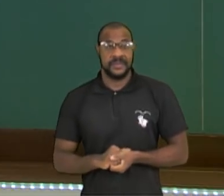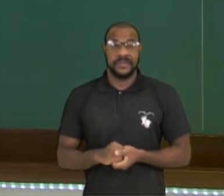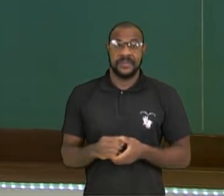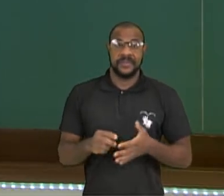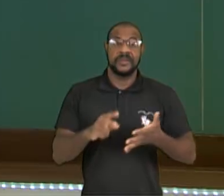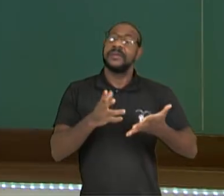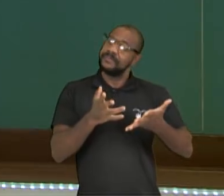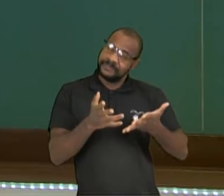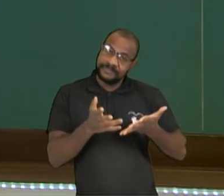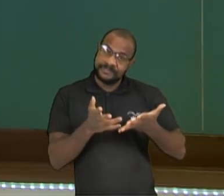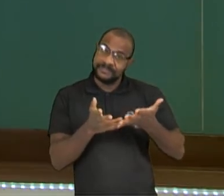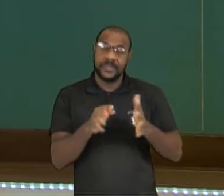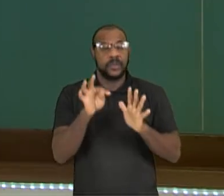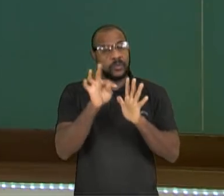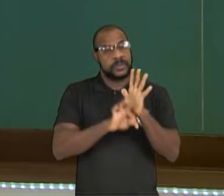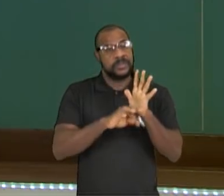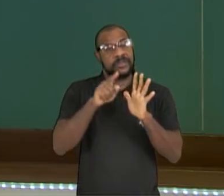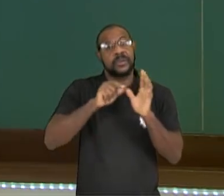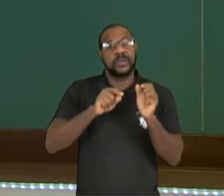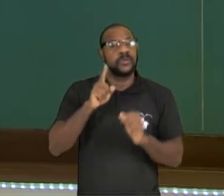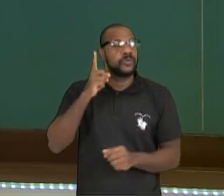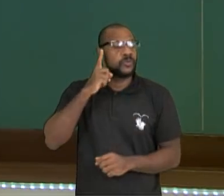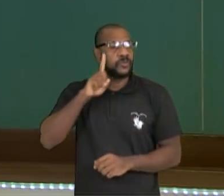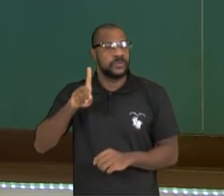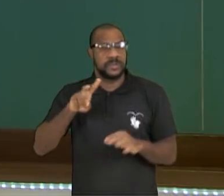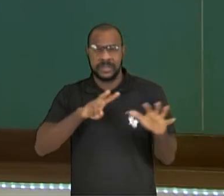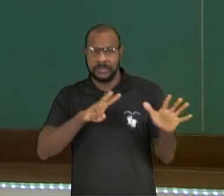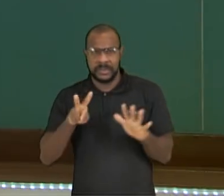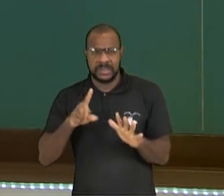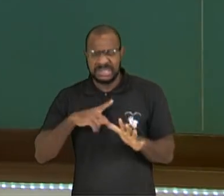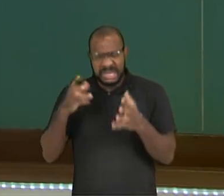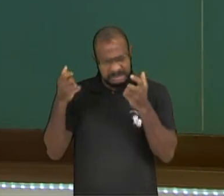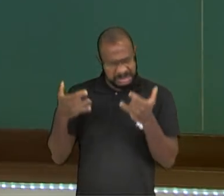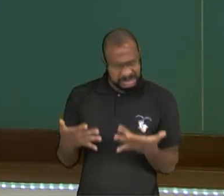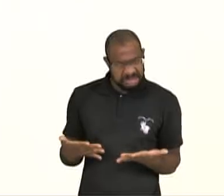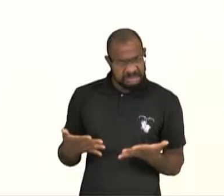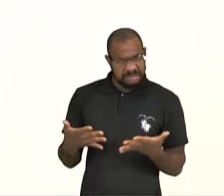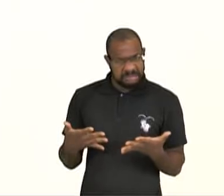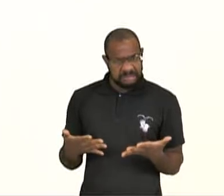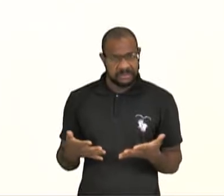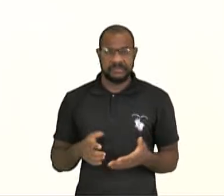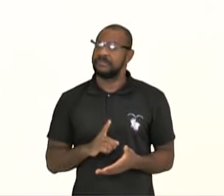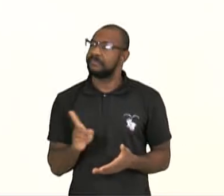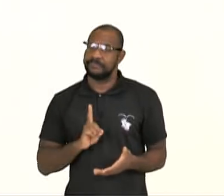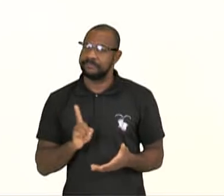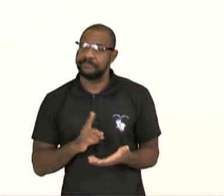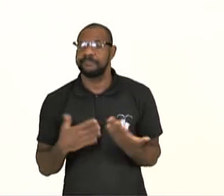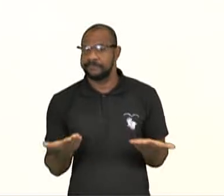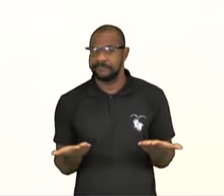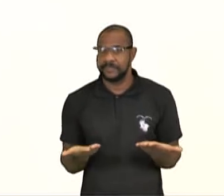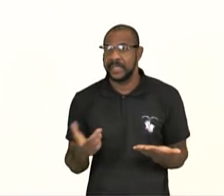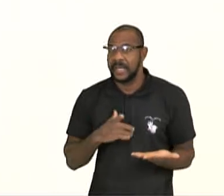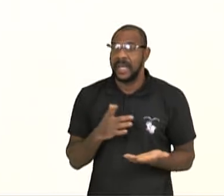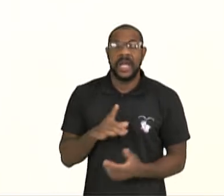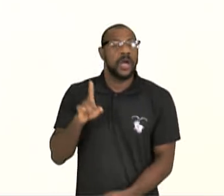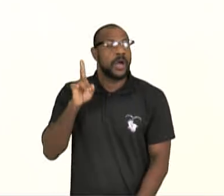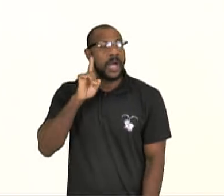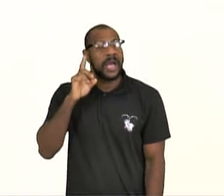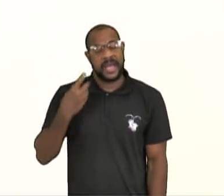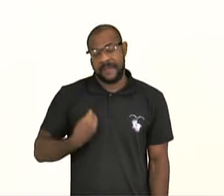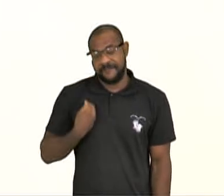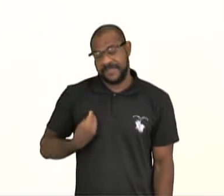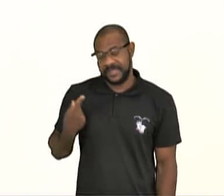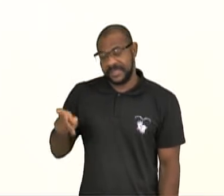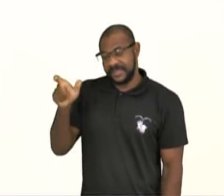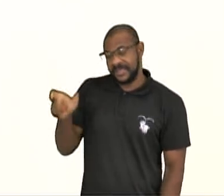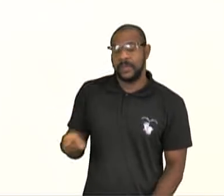os dias da semana. Mas tá explicando os dias da semana? Não, né, povo? Ele tá falando sobre a rotina do Mike.